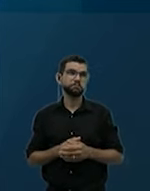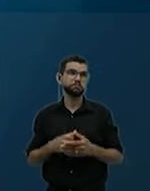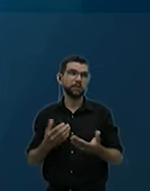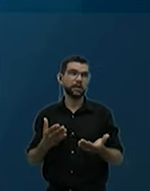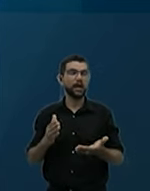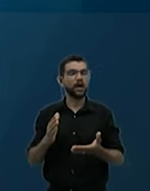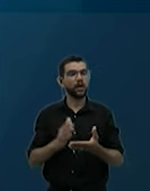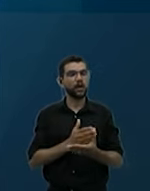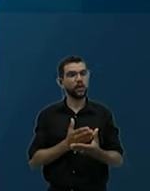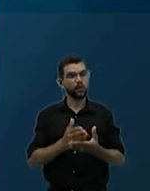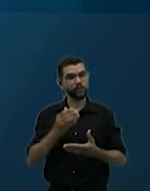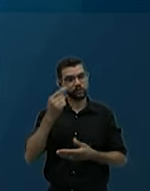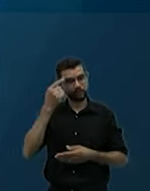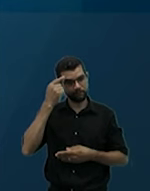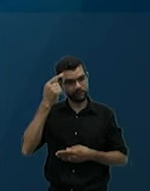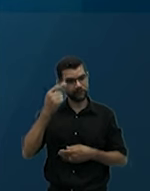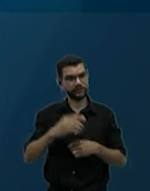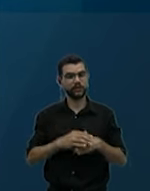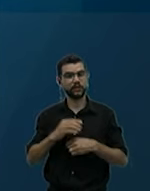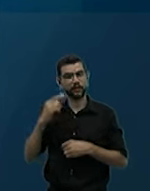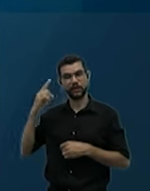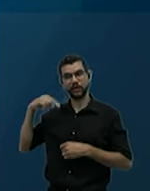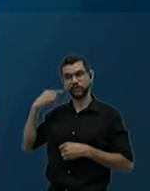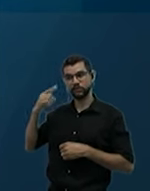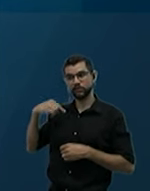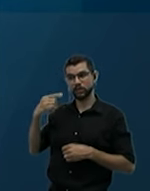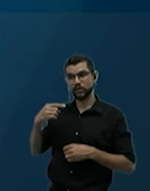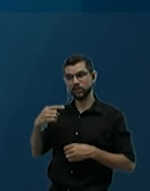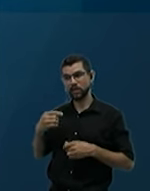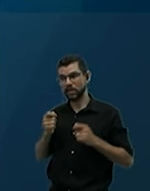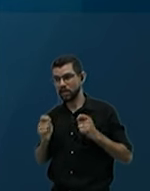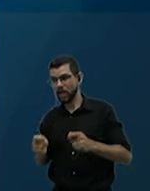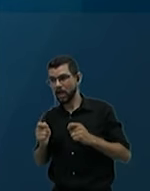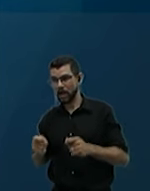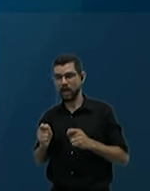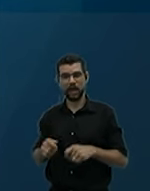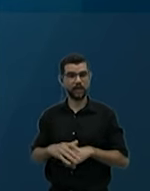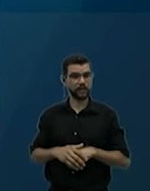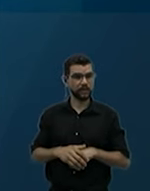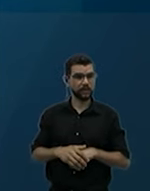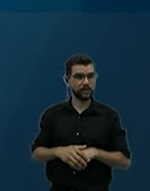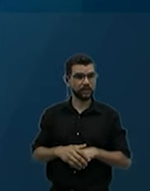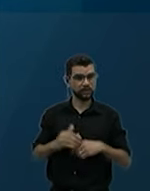batalhando muito, não espero nem nega, vai lá e já ajuiza uma ação,